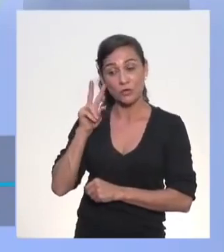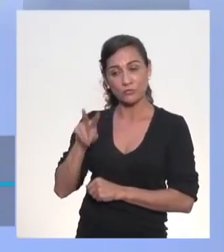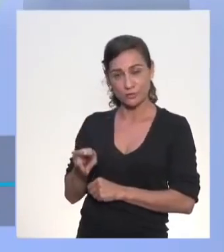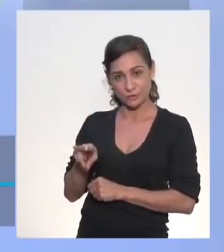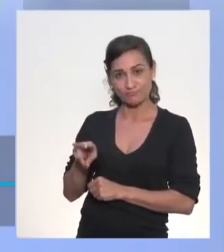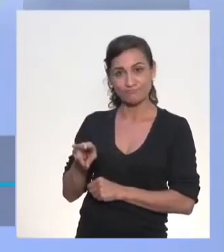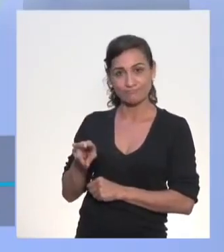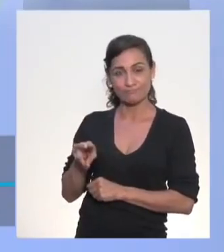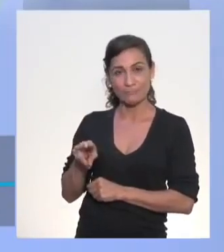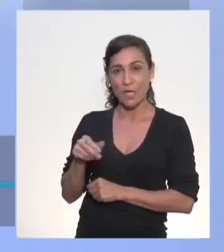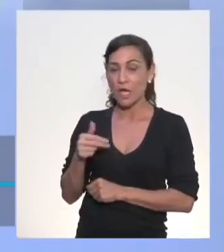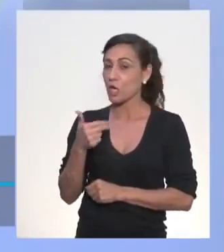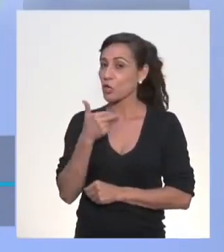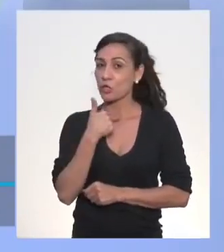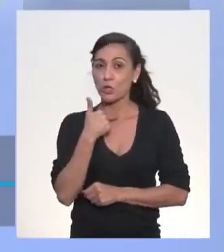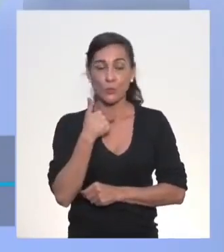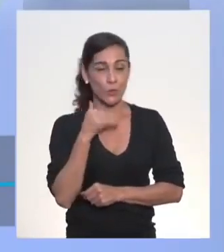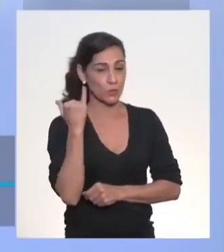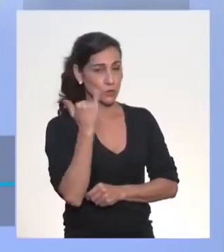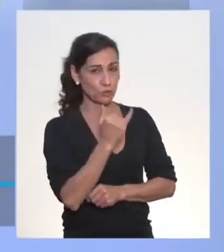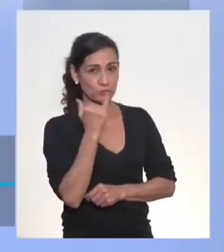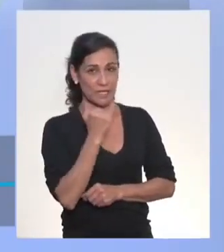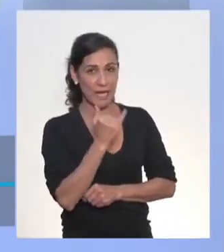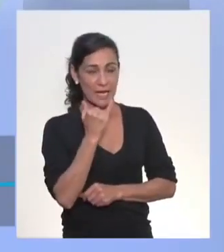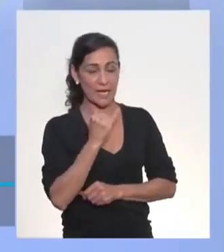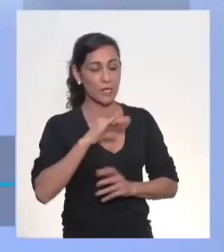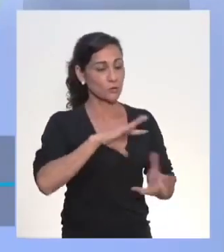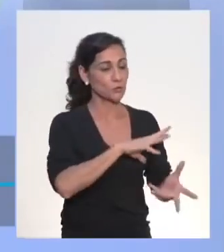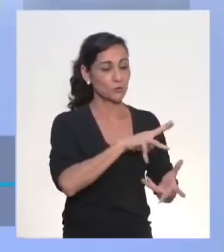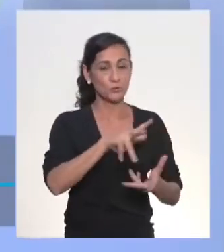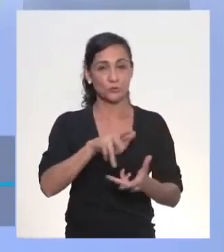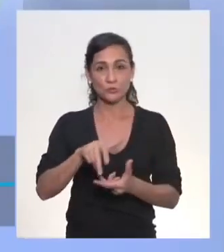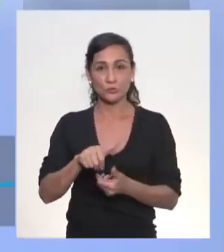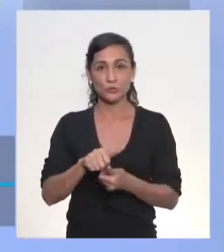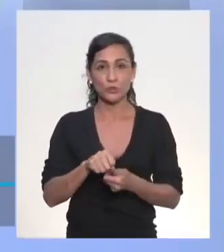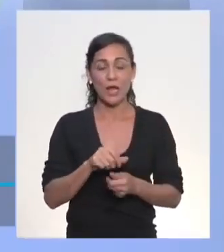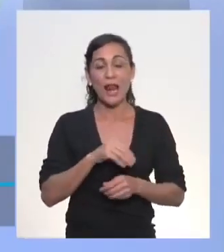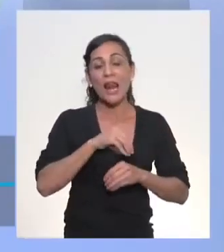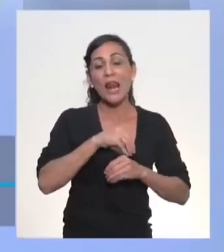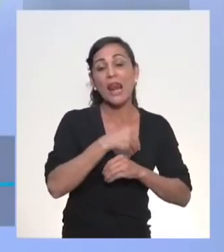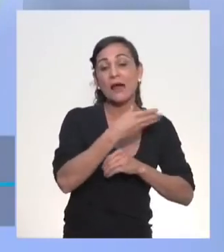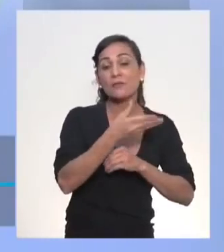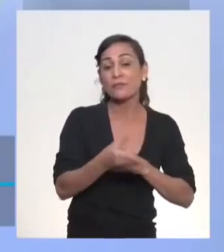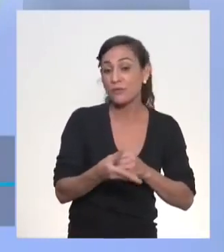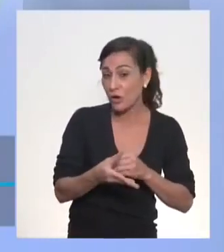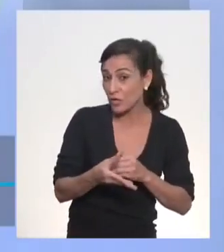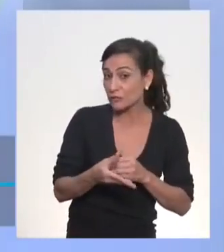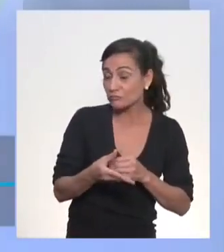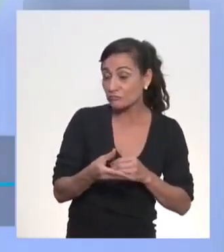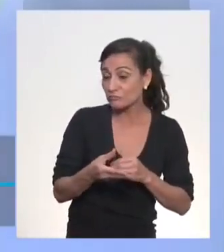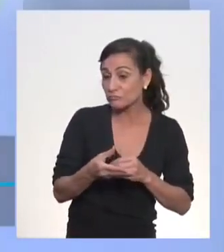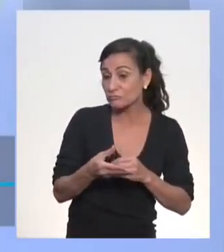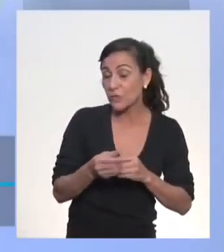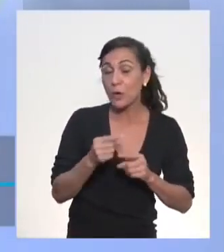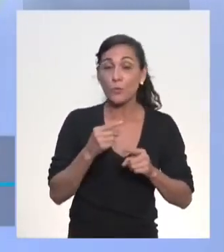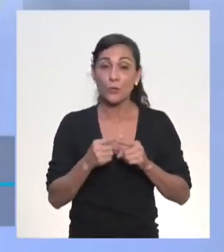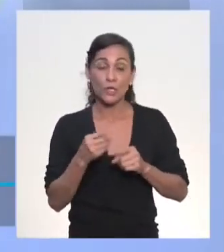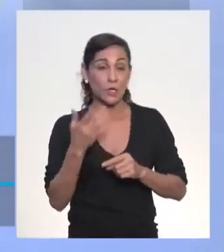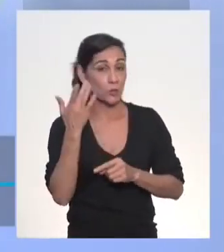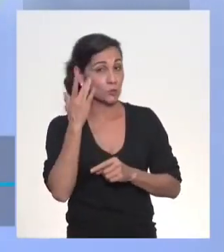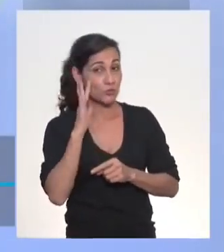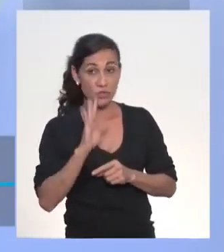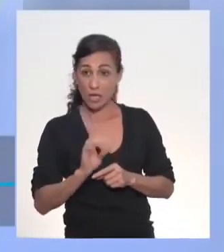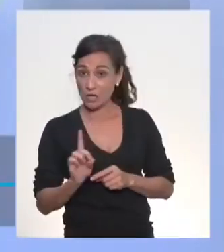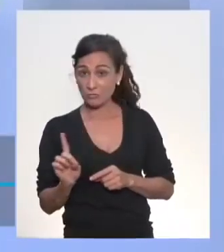não posso contar o que está se passando no mundo lá fora do estúdio que eu estou nesse momento, porque eu não sei. Eu